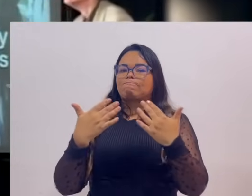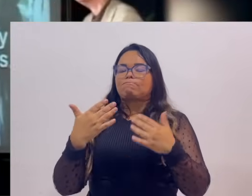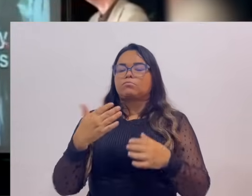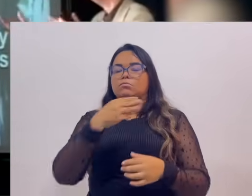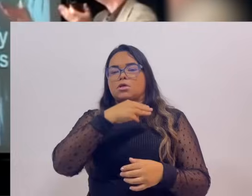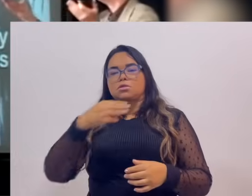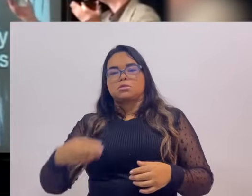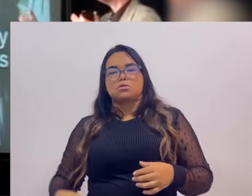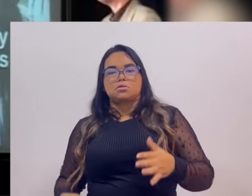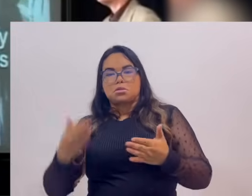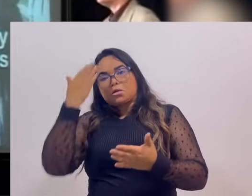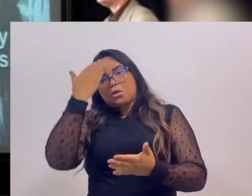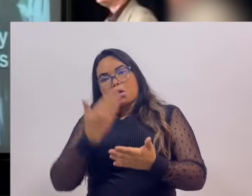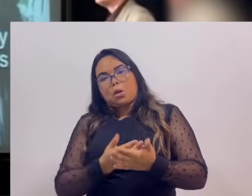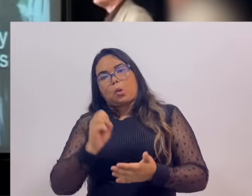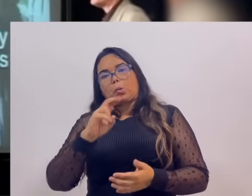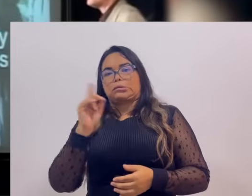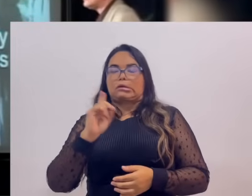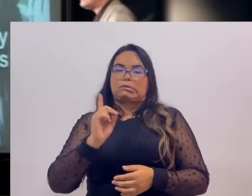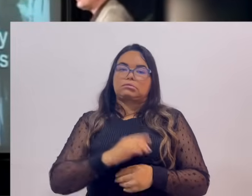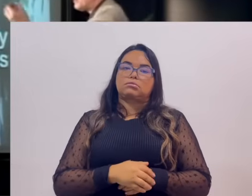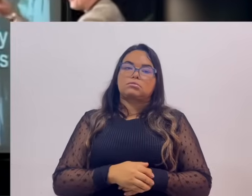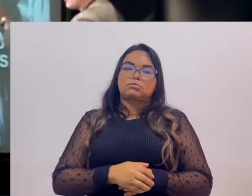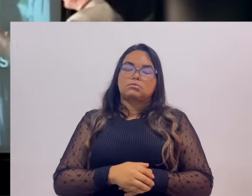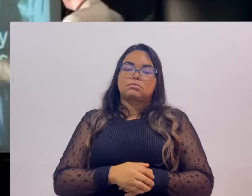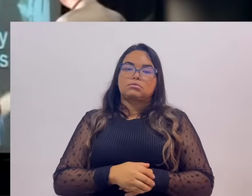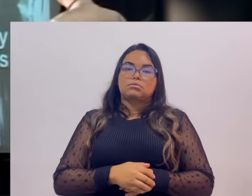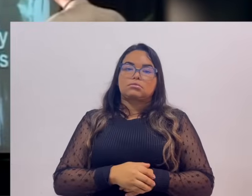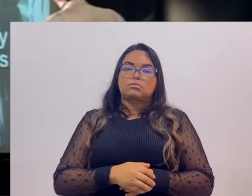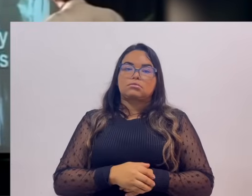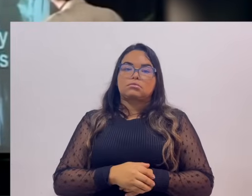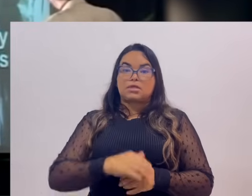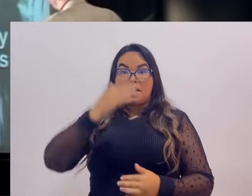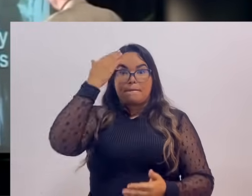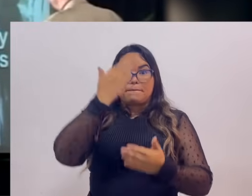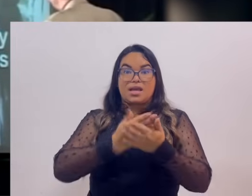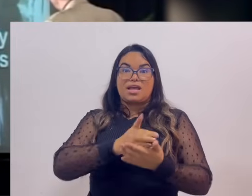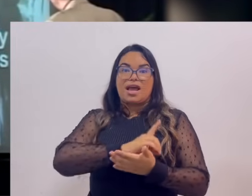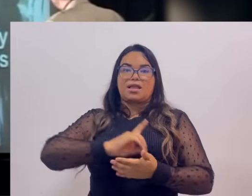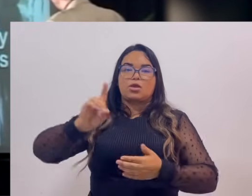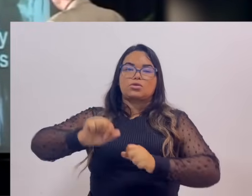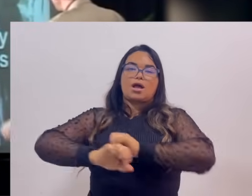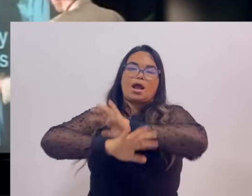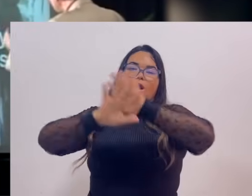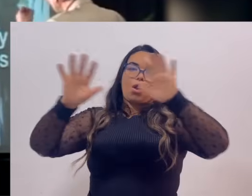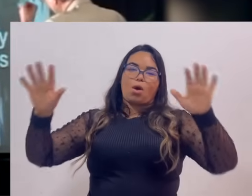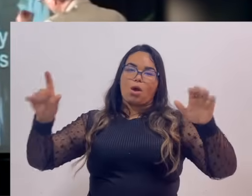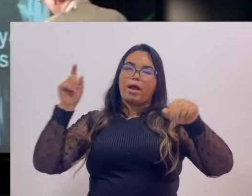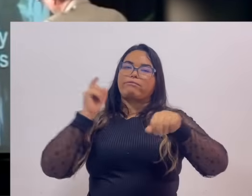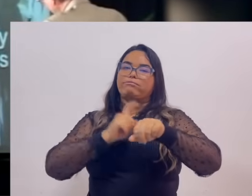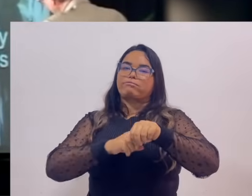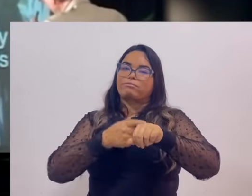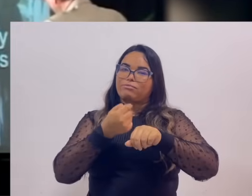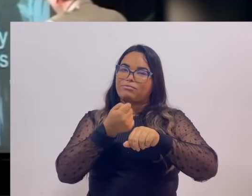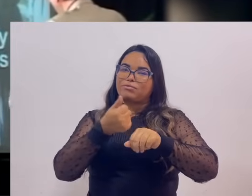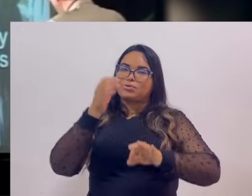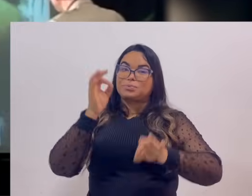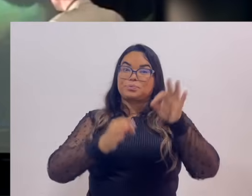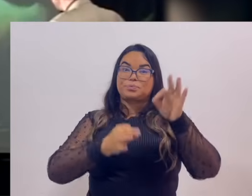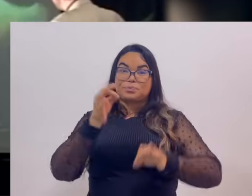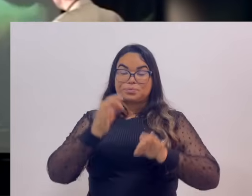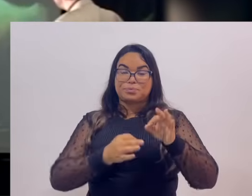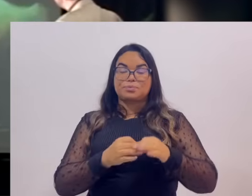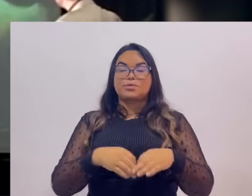choque entre o Messias e o não-Messias a música do mundo foi escrita sobre a criação temei a Deus e dai-lhe